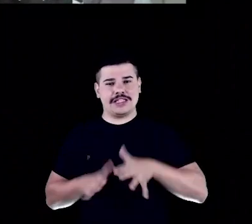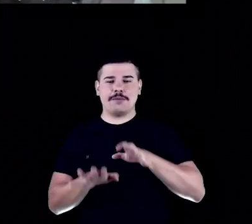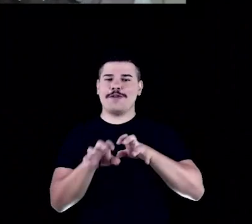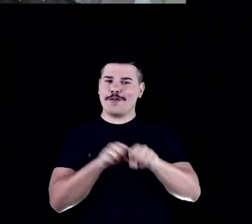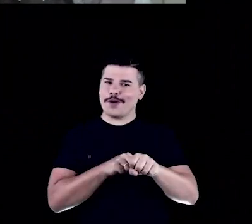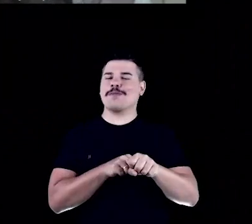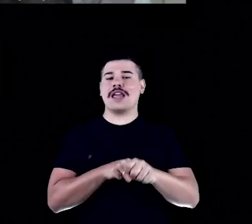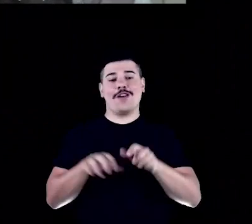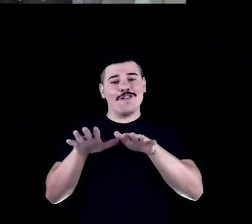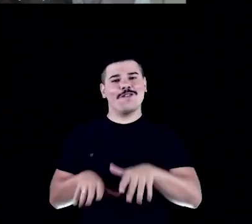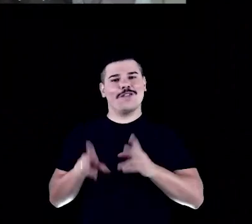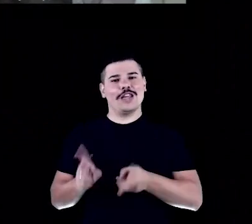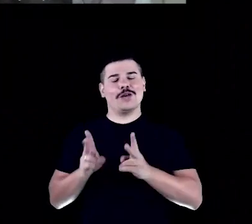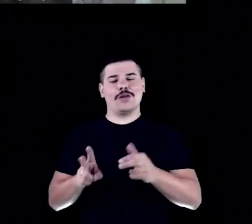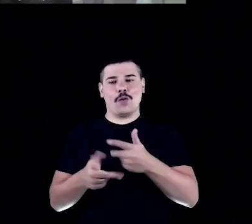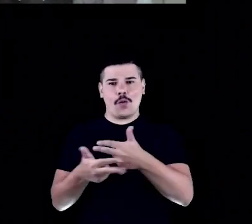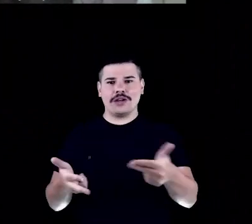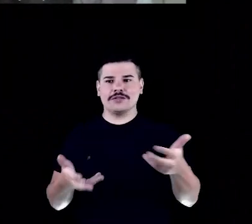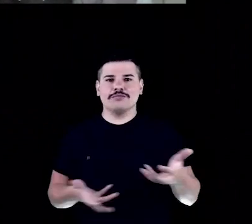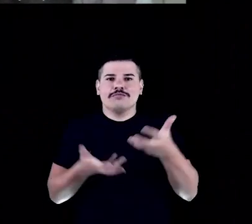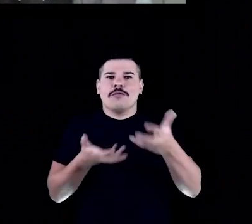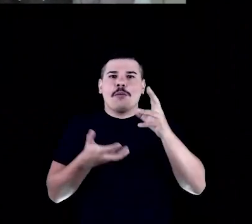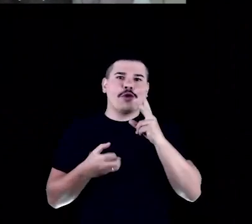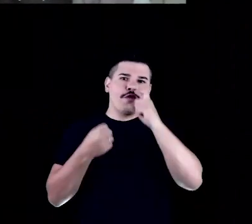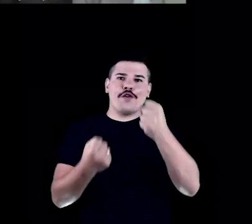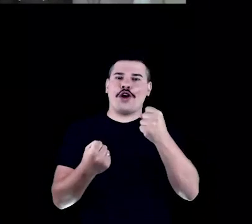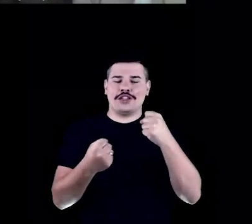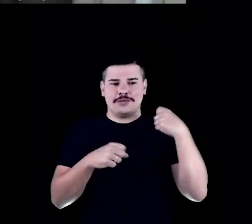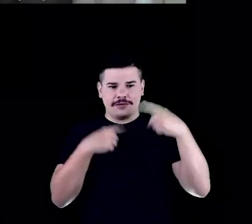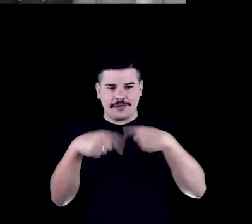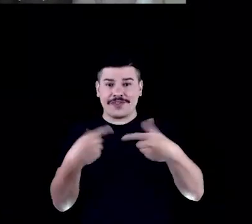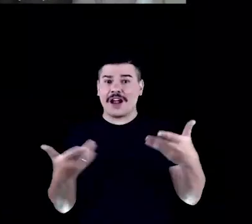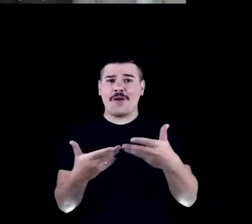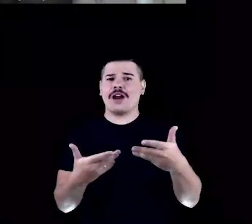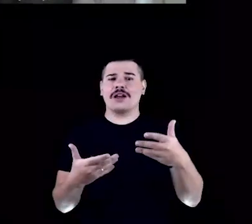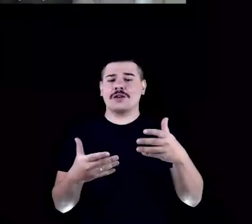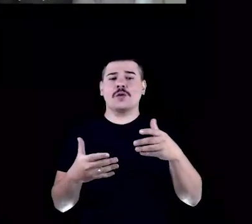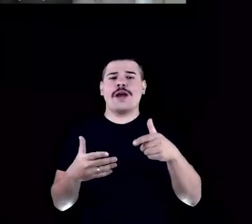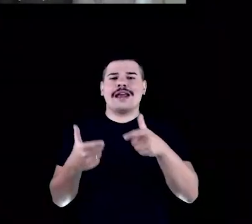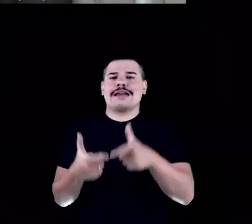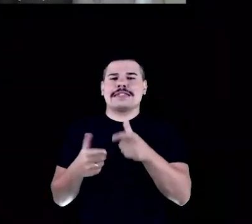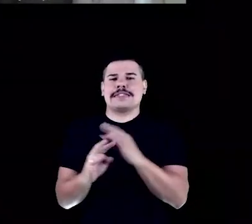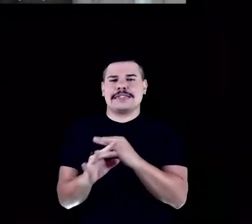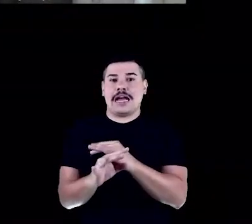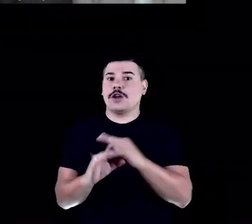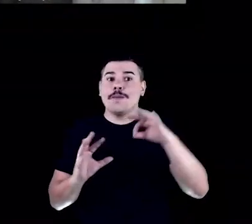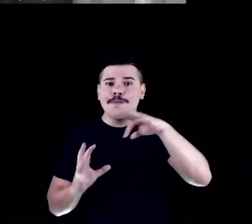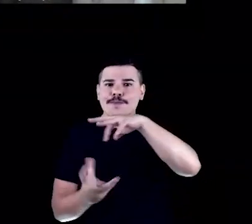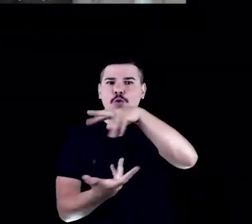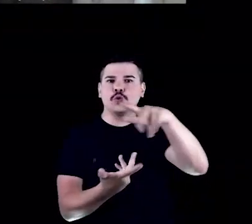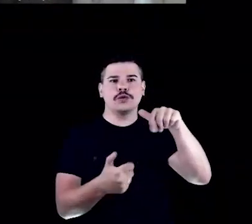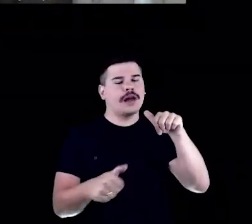ter acabado de formar na faculdade, estão sendo coisas muito intensas ainda para processar. E é um caos mundial que a gente está vivendo, né? Uma